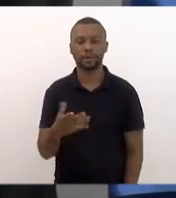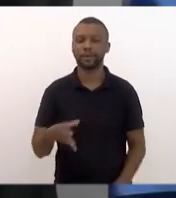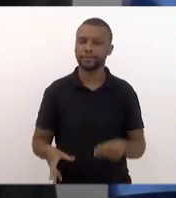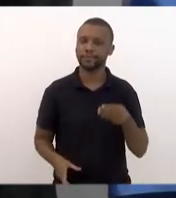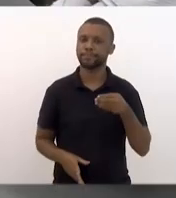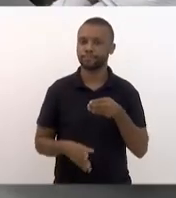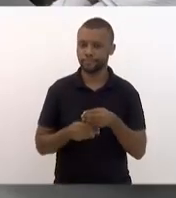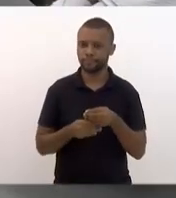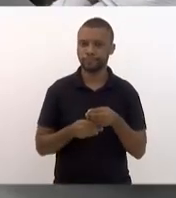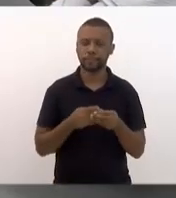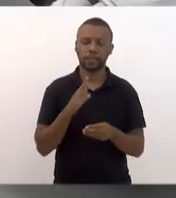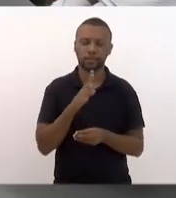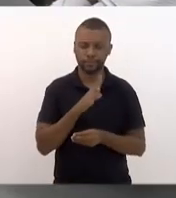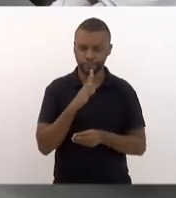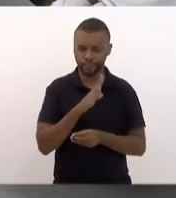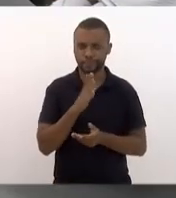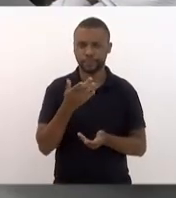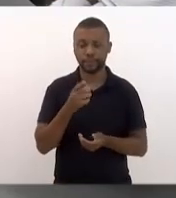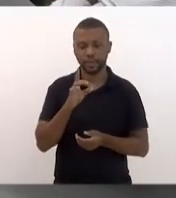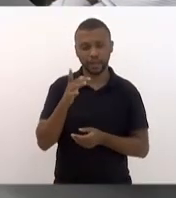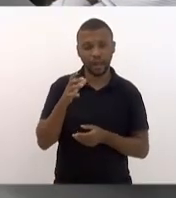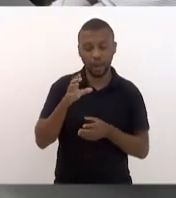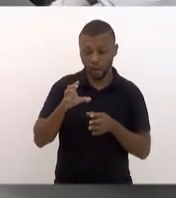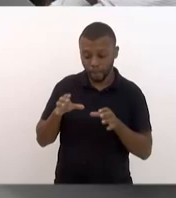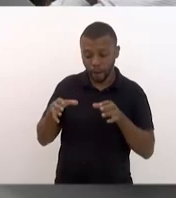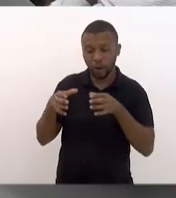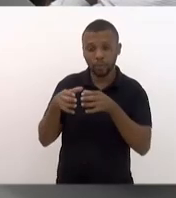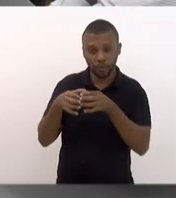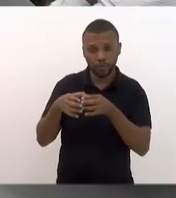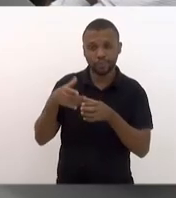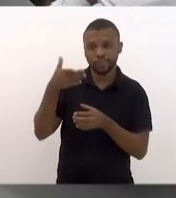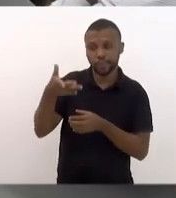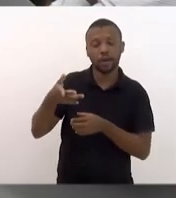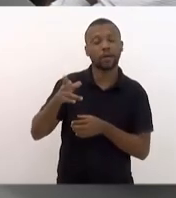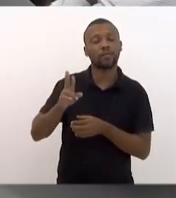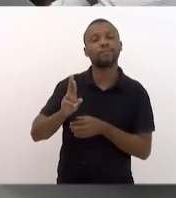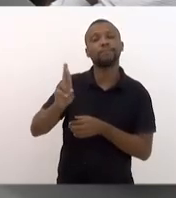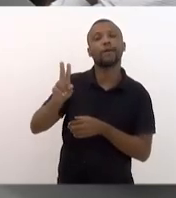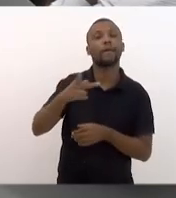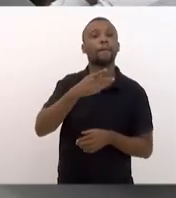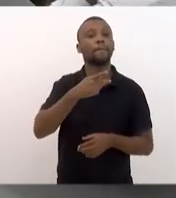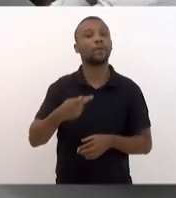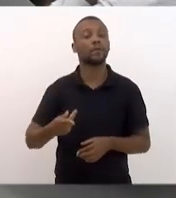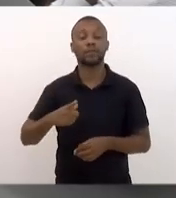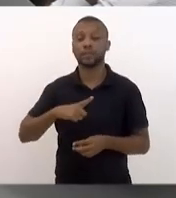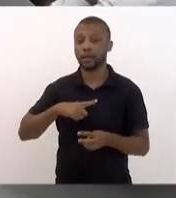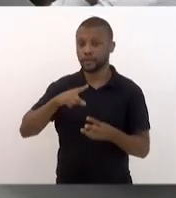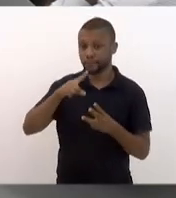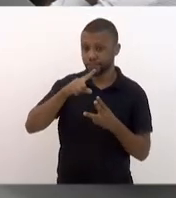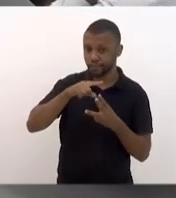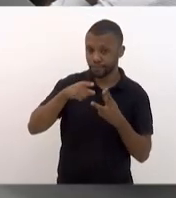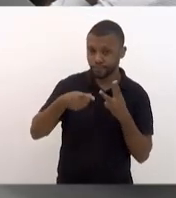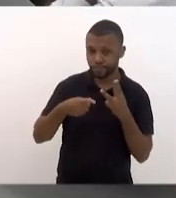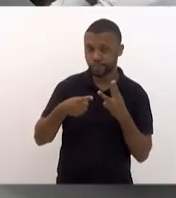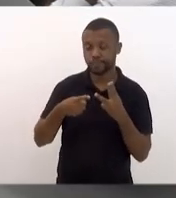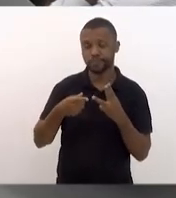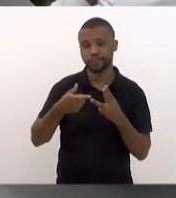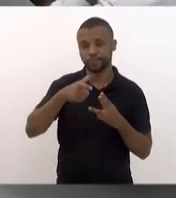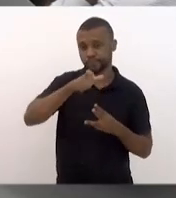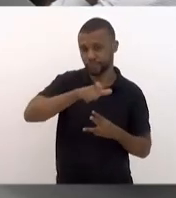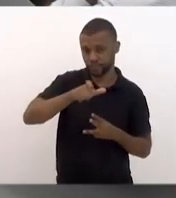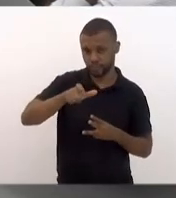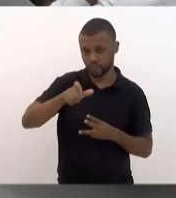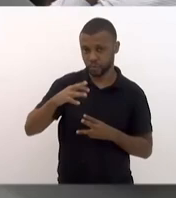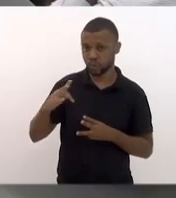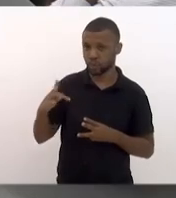encaminhamento. Sim, claro. Isso aqui é uma comissão que Vossa Excelência preside, que é composta de 3 membros. Uhum. Todos os 3